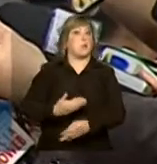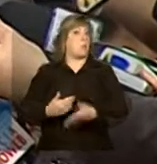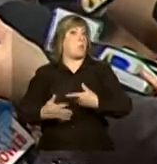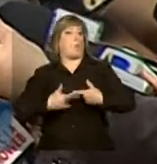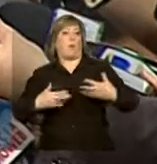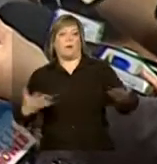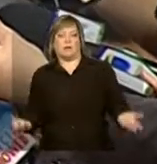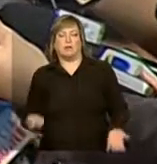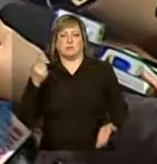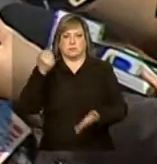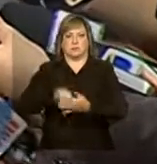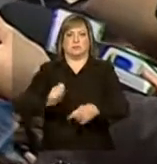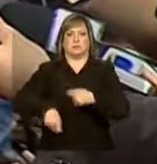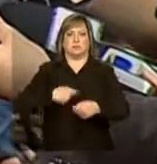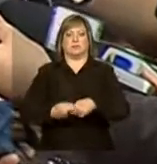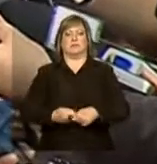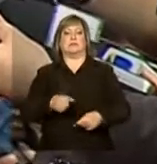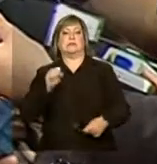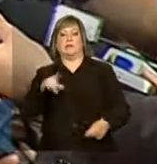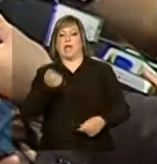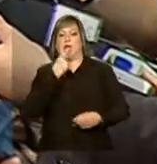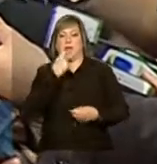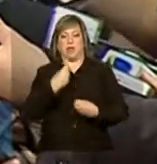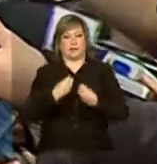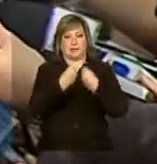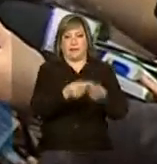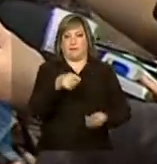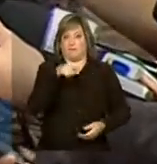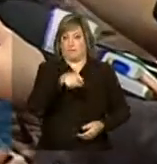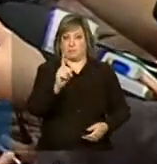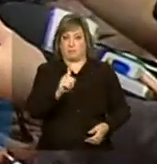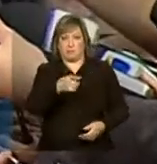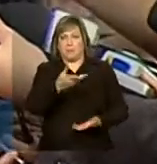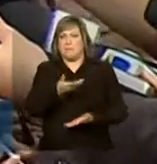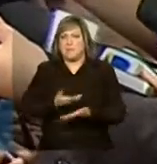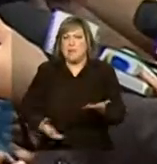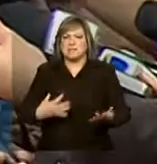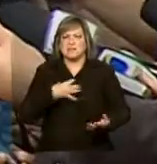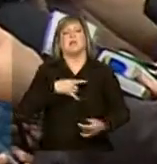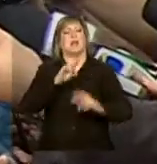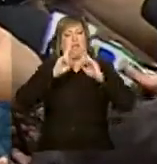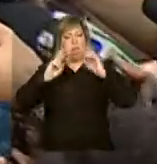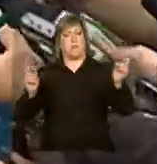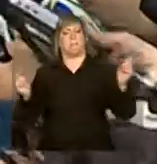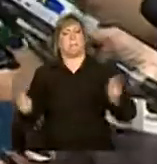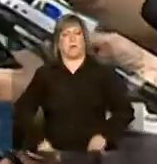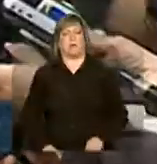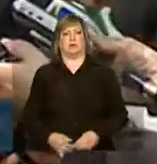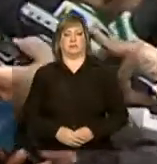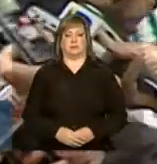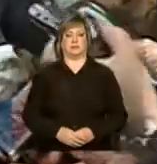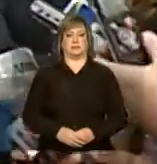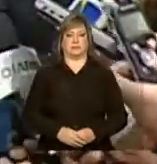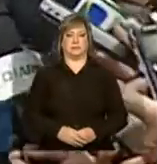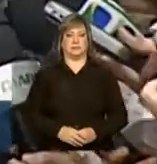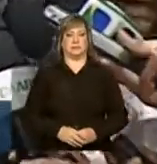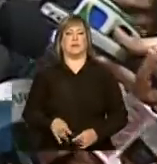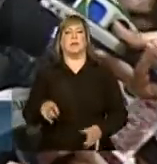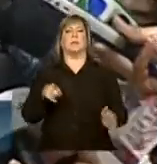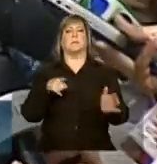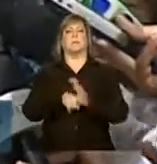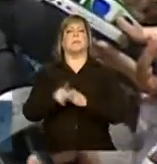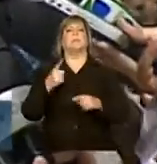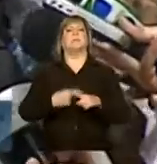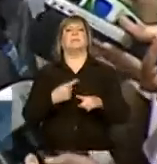o medicamento, a cirurgia não seja feita, entregue para o paciente e no prazo correto para a entrega. E, ministro, por que houve a necessidade